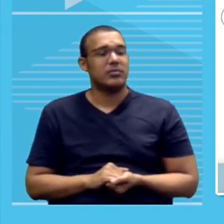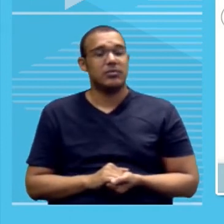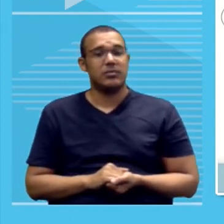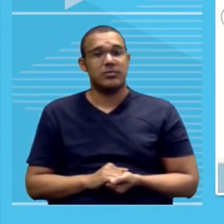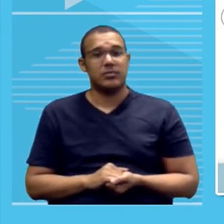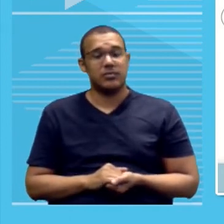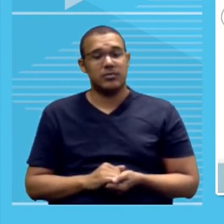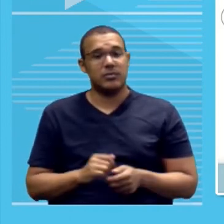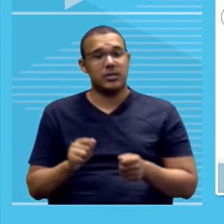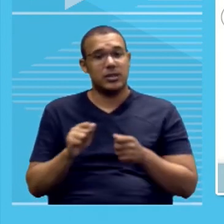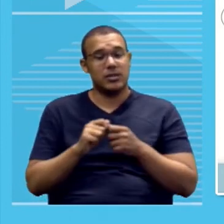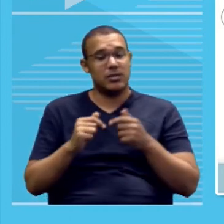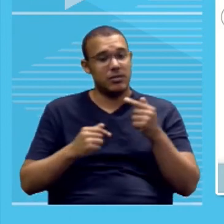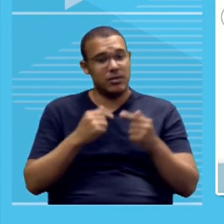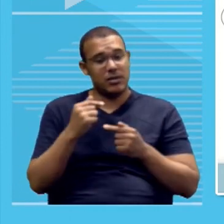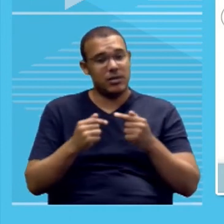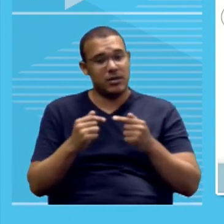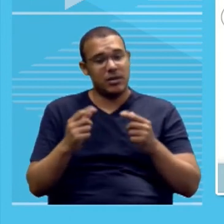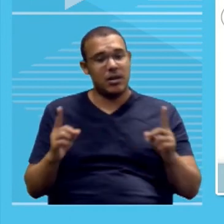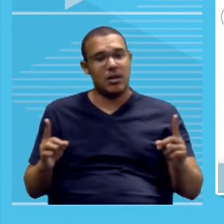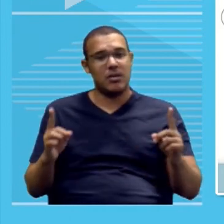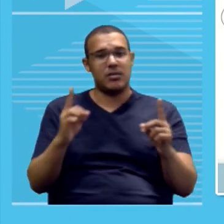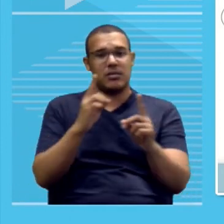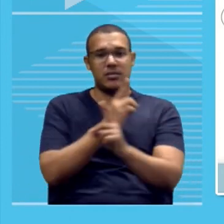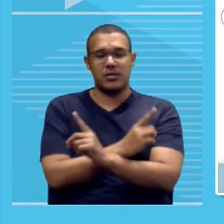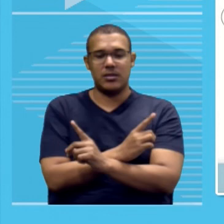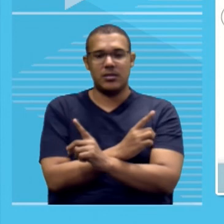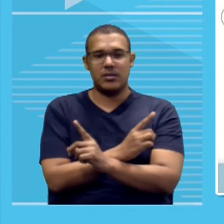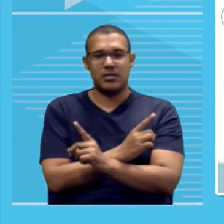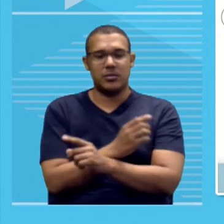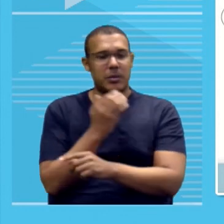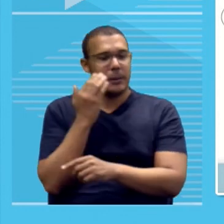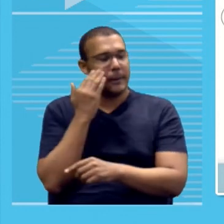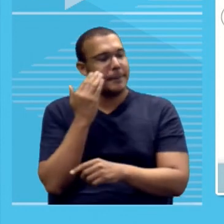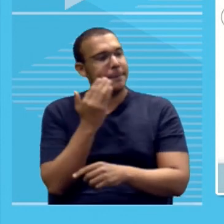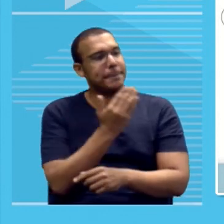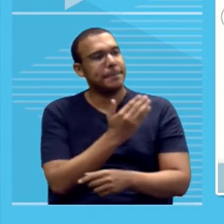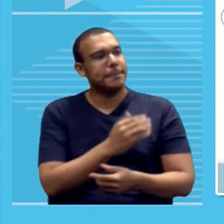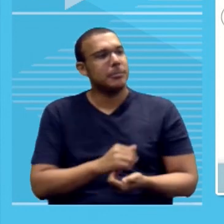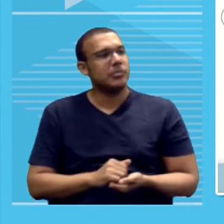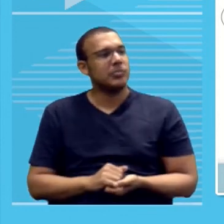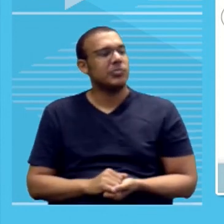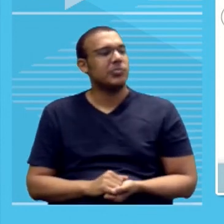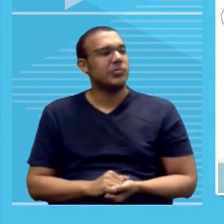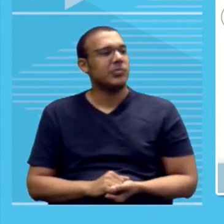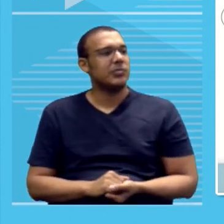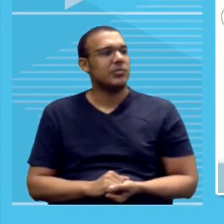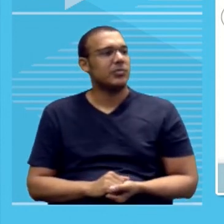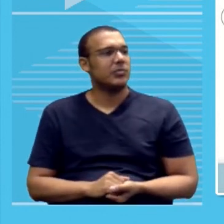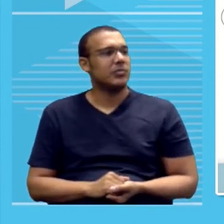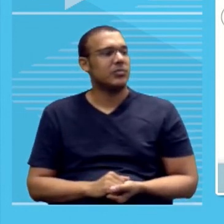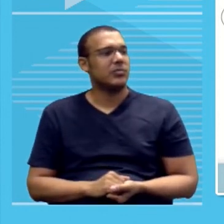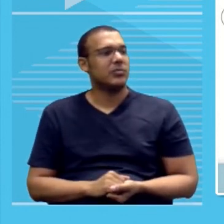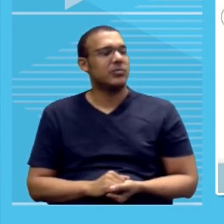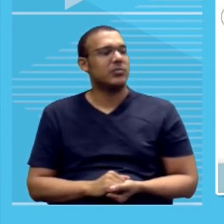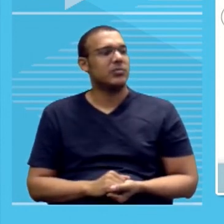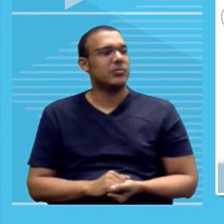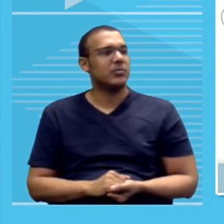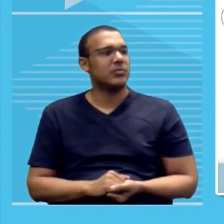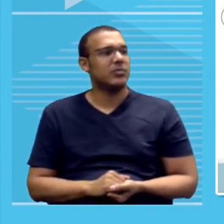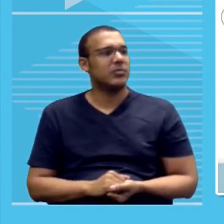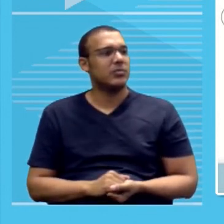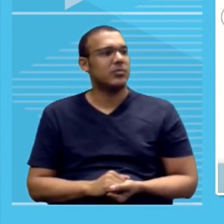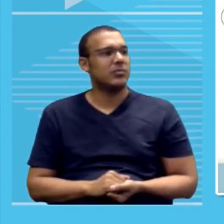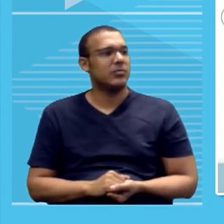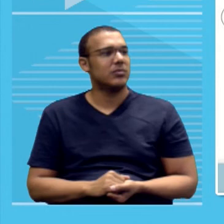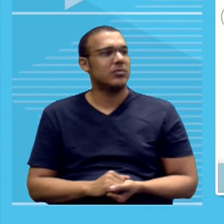o receptor, o processo inverso do gerador. Olha a figura aí. O receptor é representado por um circuito elétrico. Olha a